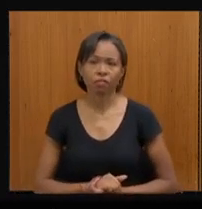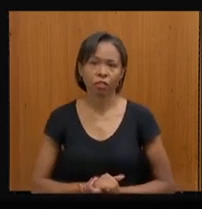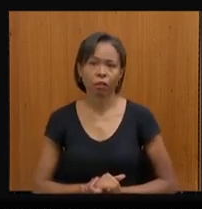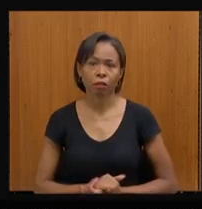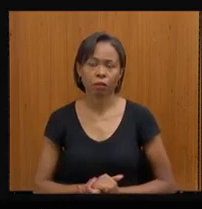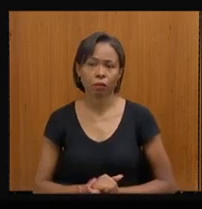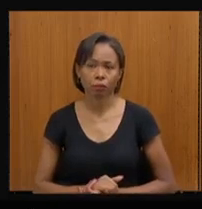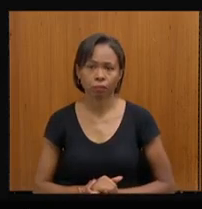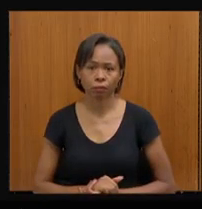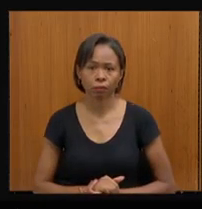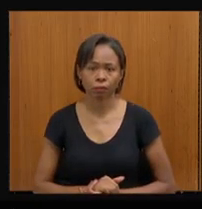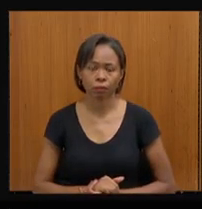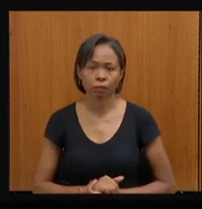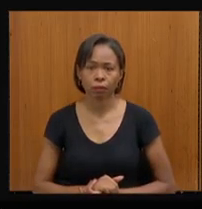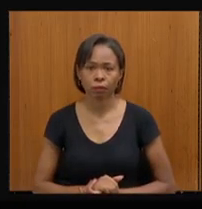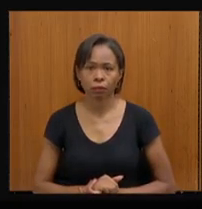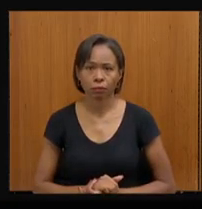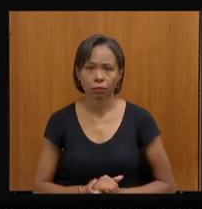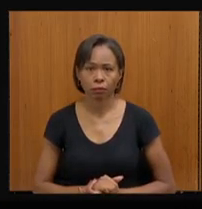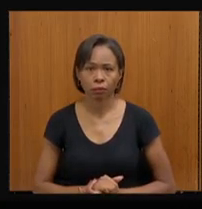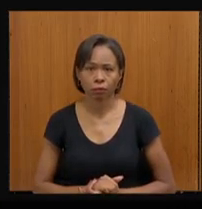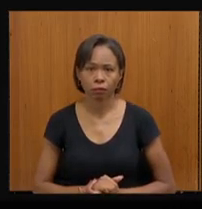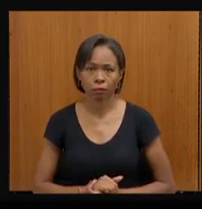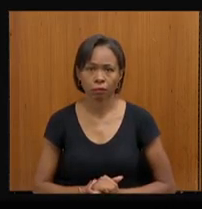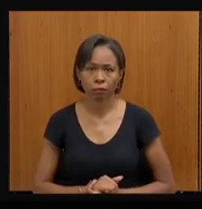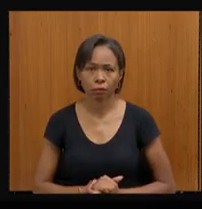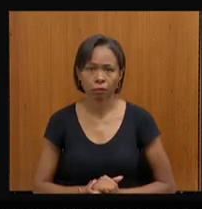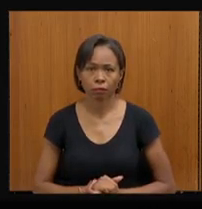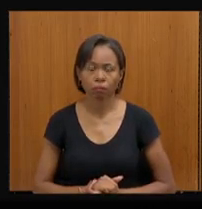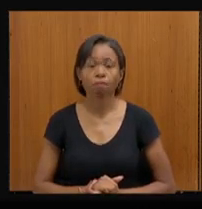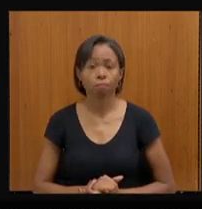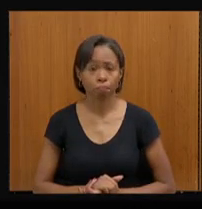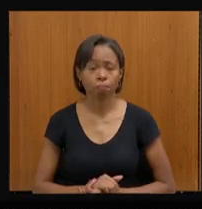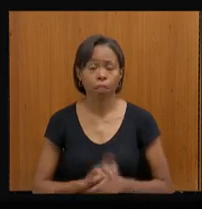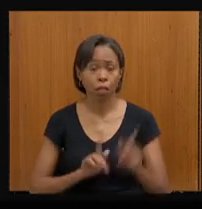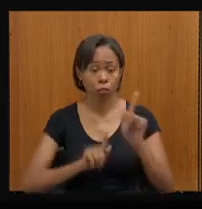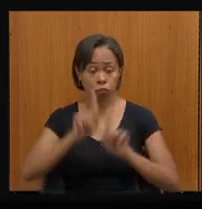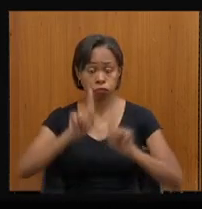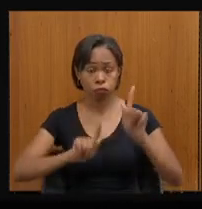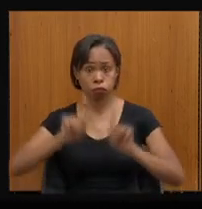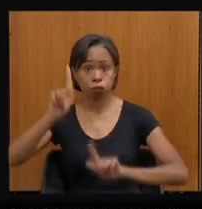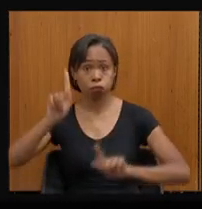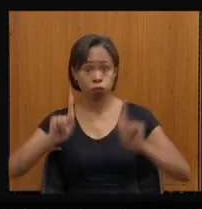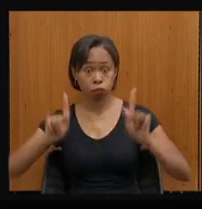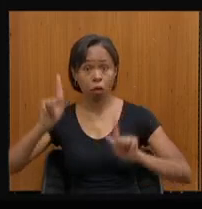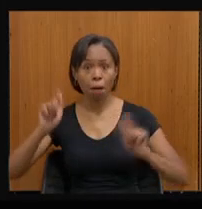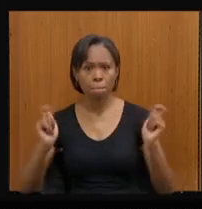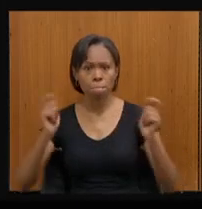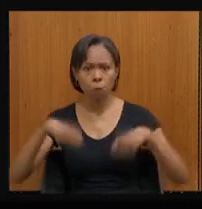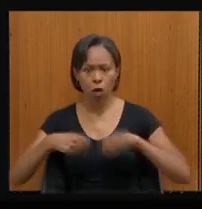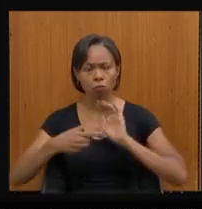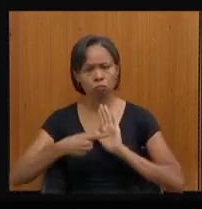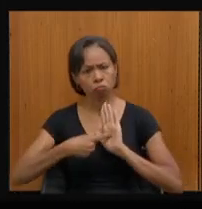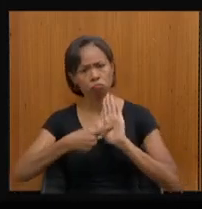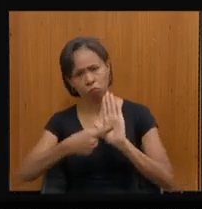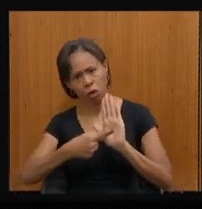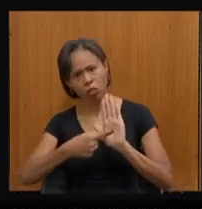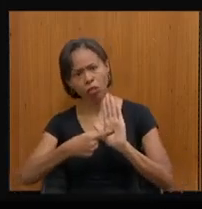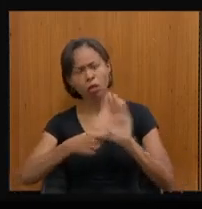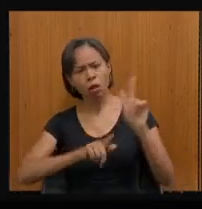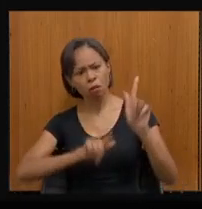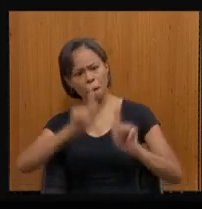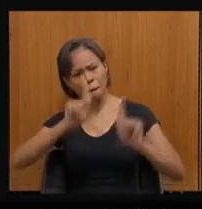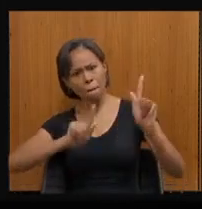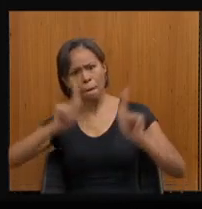e eu só posso idade essa grande potencial ele está retratado aqui é um potencial gigantesco